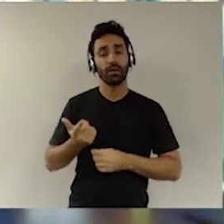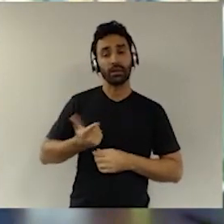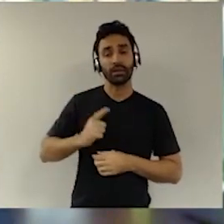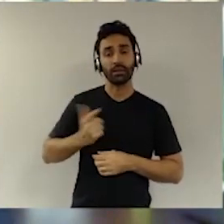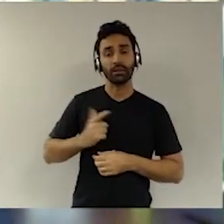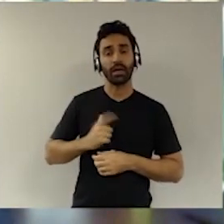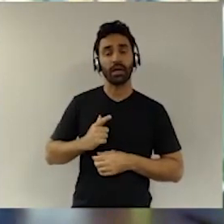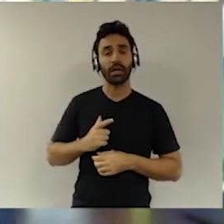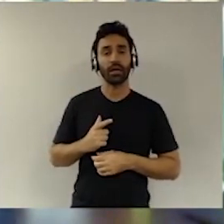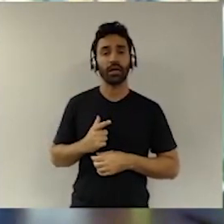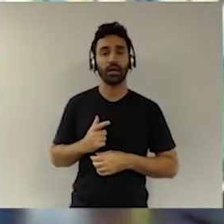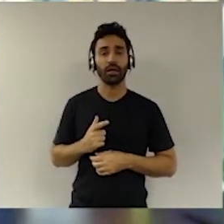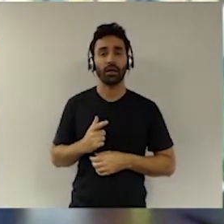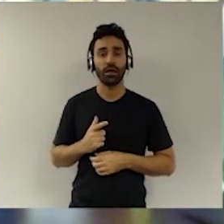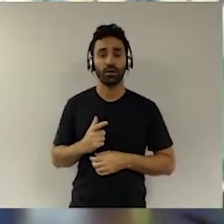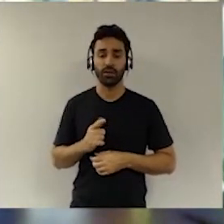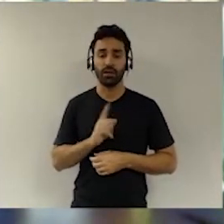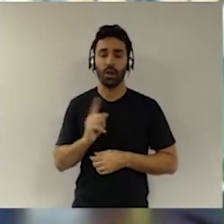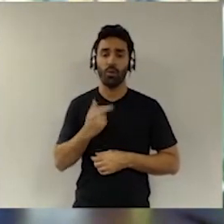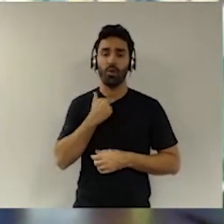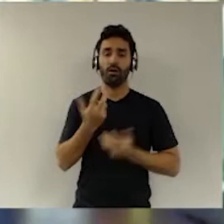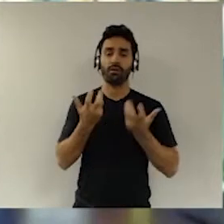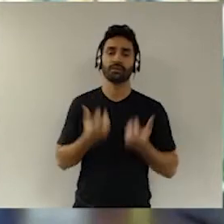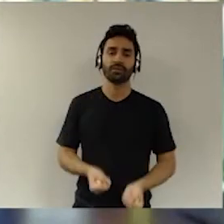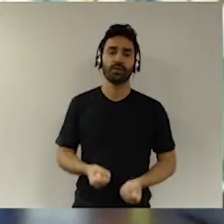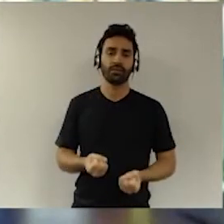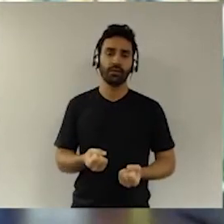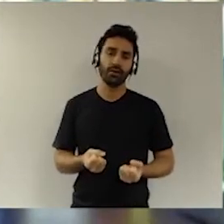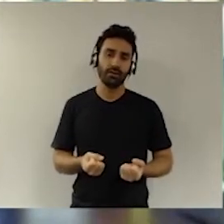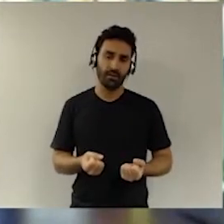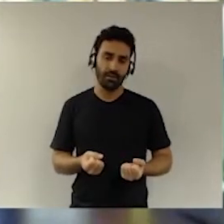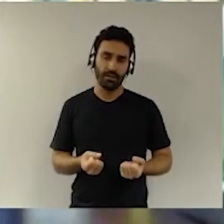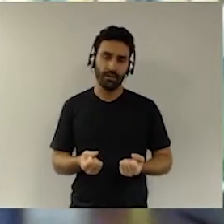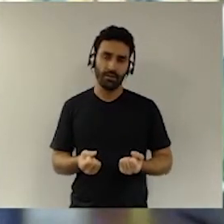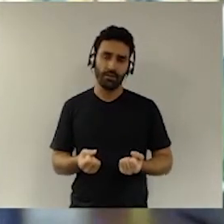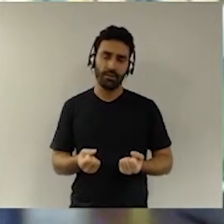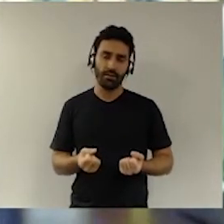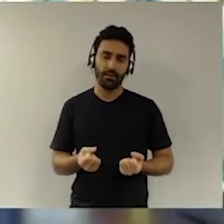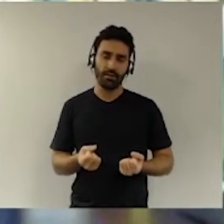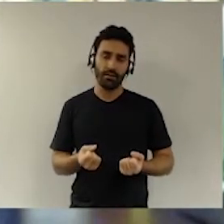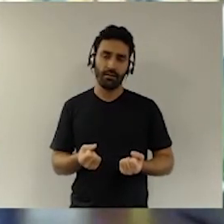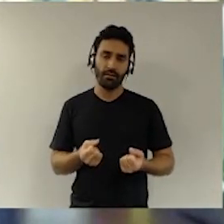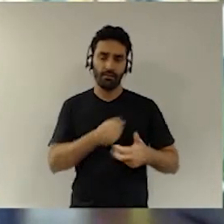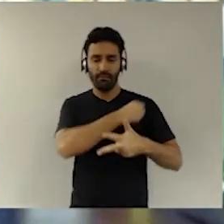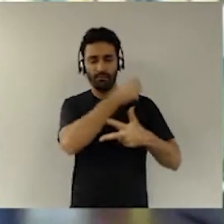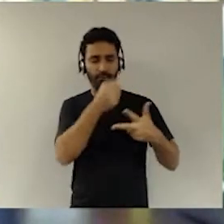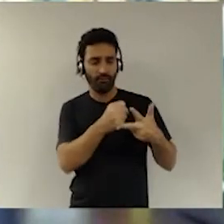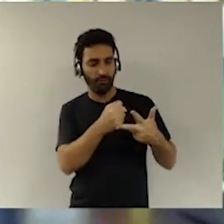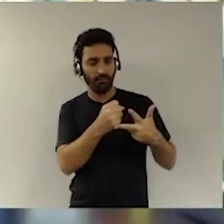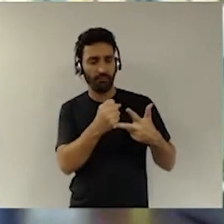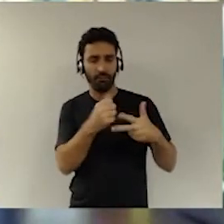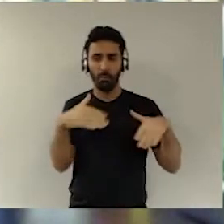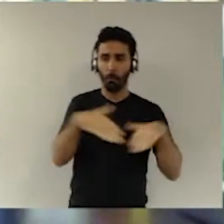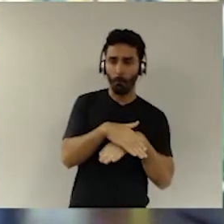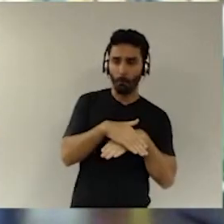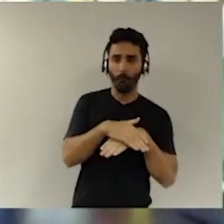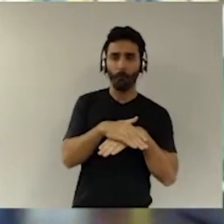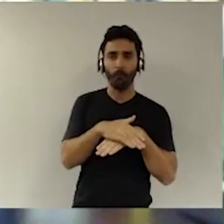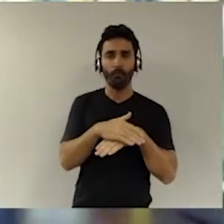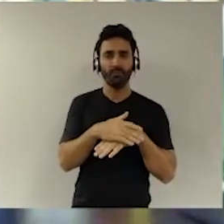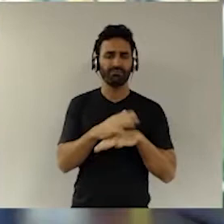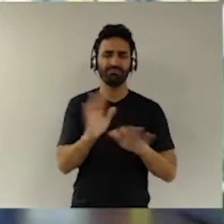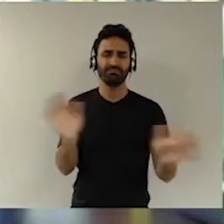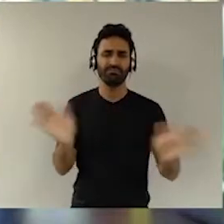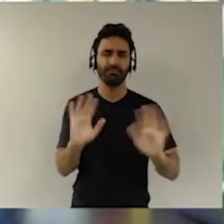condição de não sujeição e não vinculação a qualquer dos poderes. Até porque,